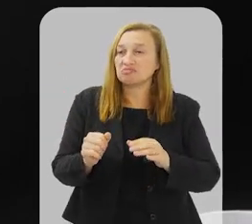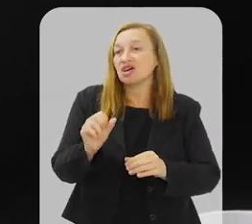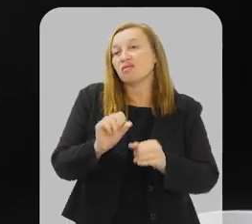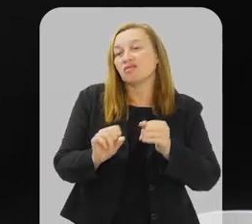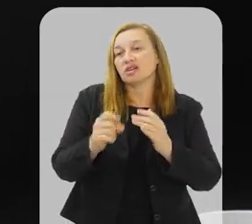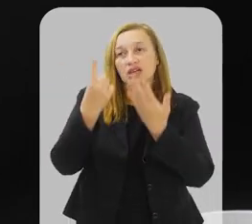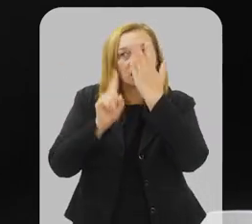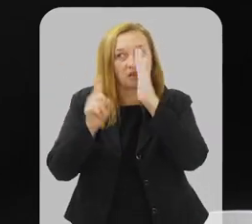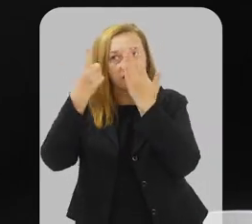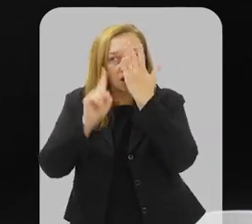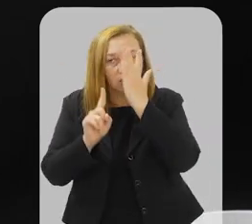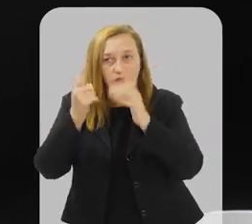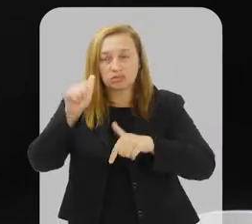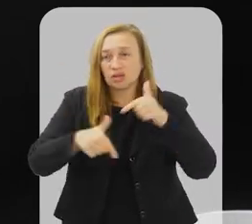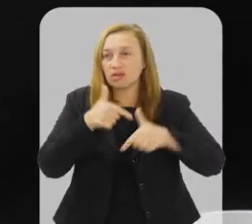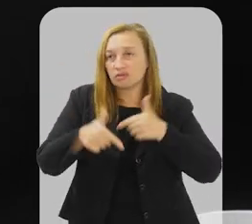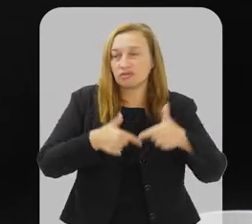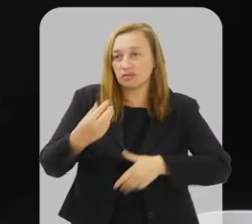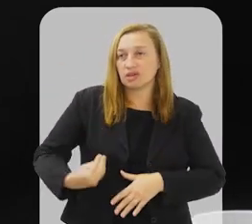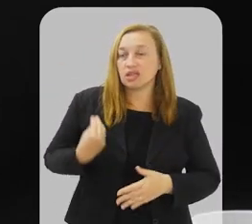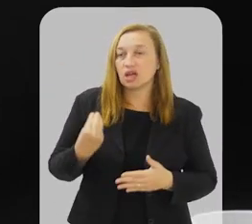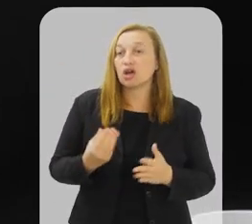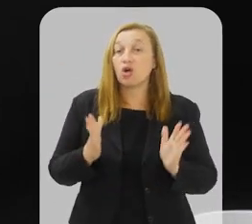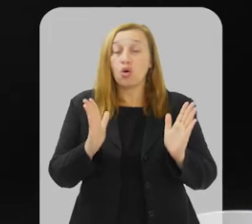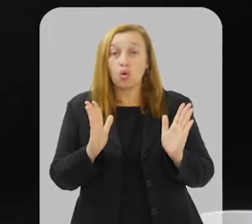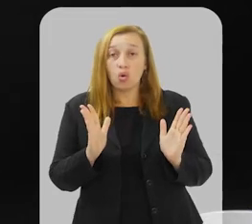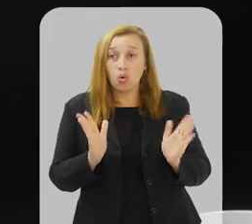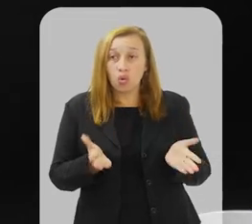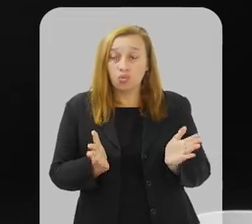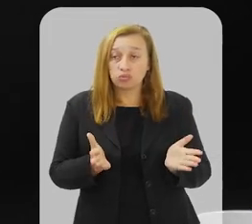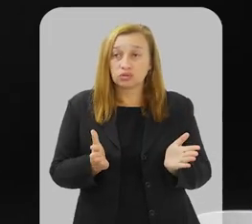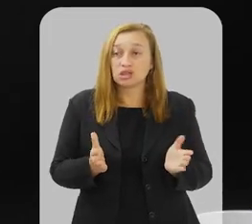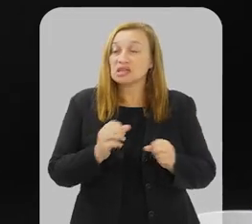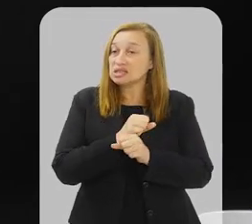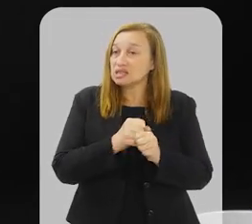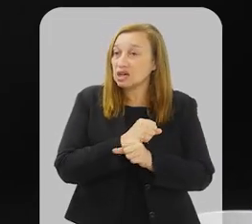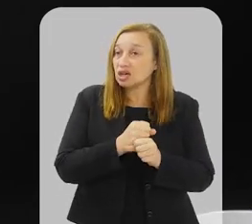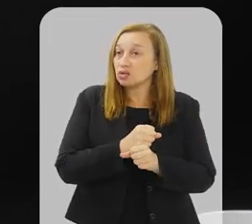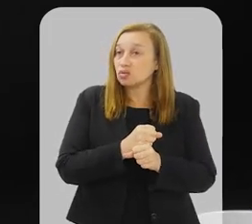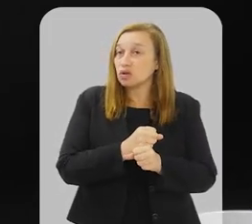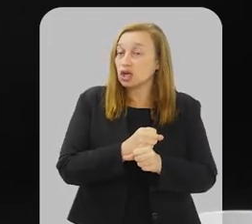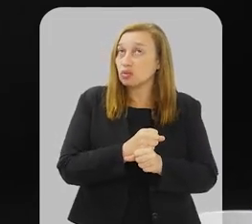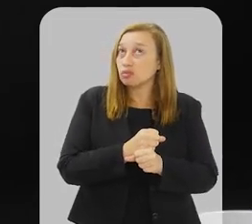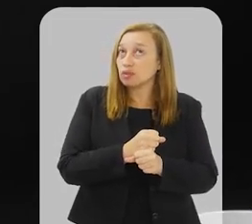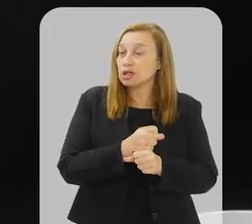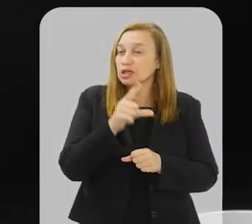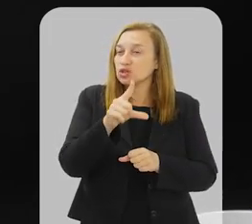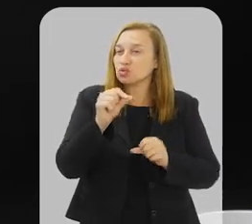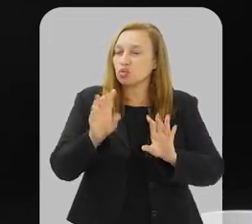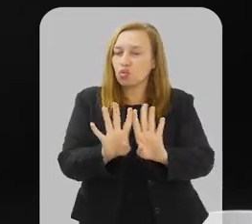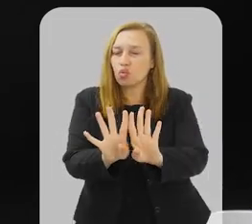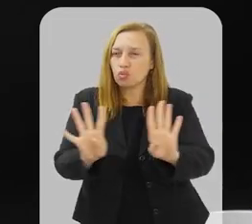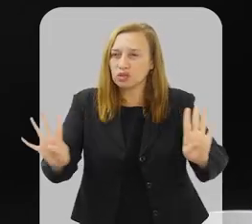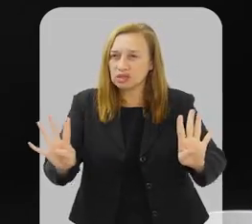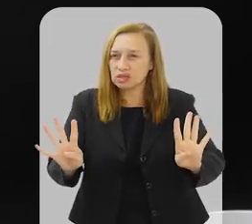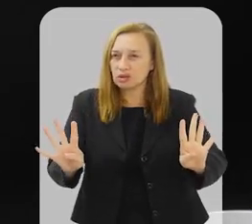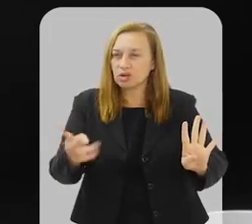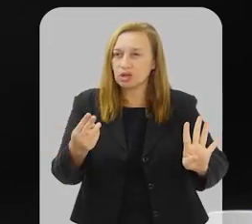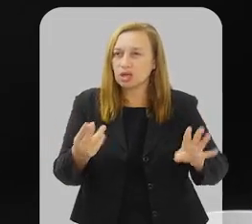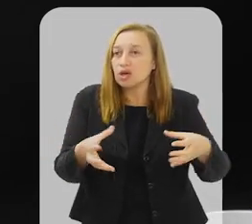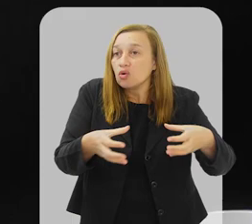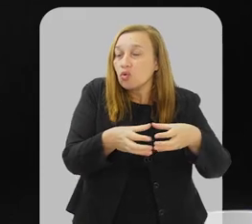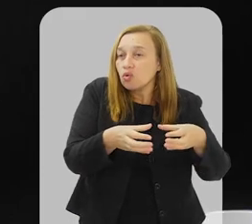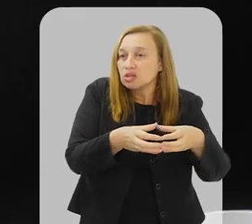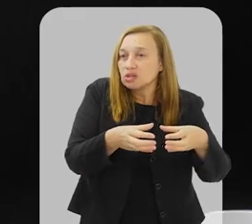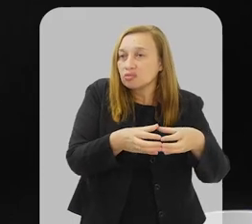pandemia se ressignificaram e eu fiz uma audição para muitos jovens e agora a partir de desse ano eu decidi que a